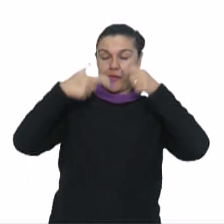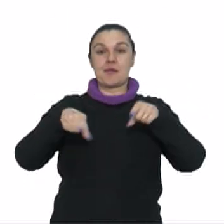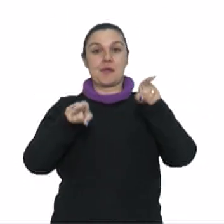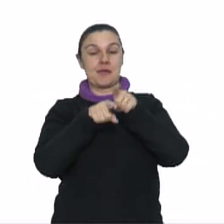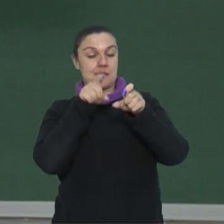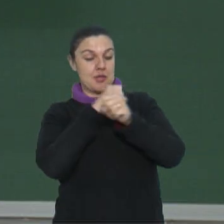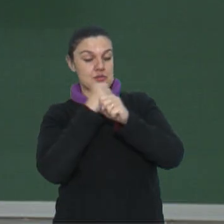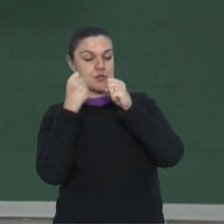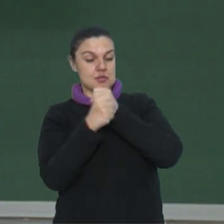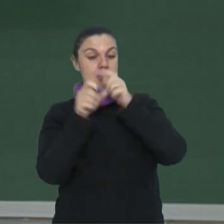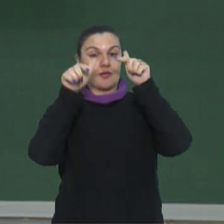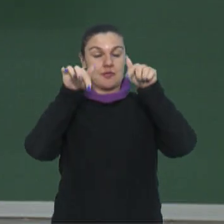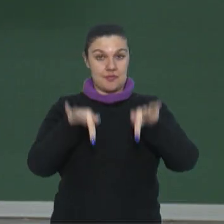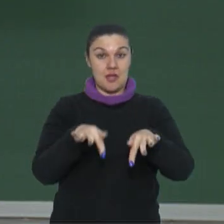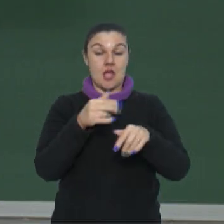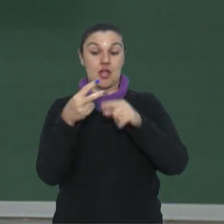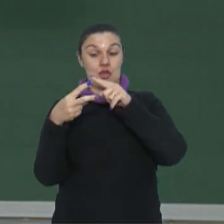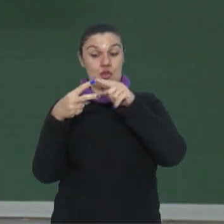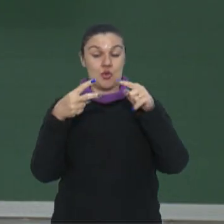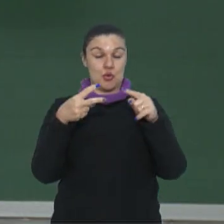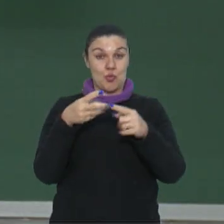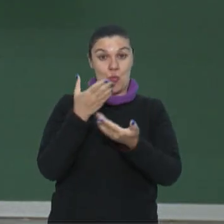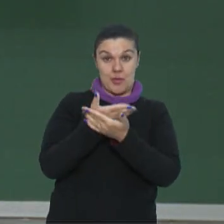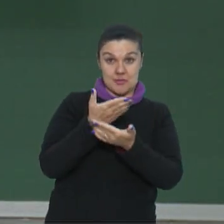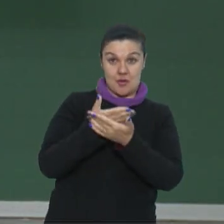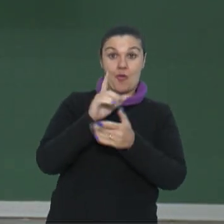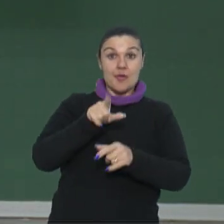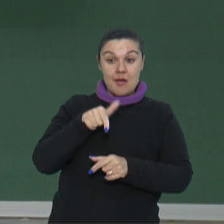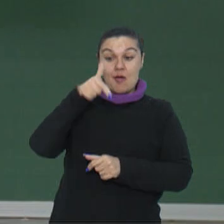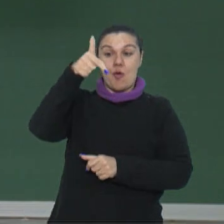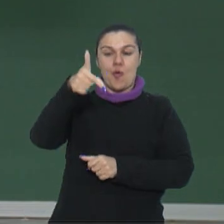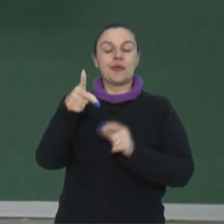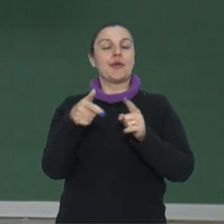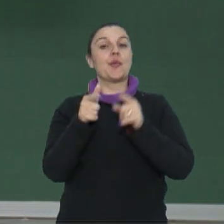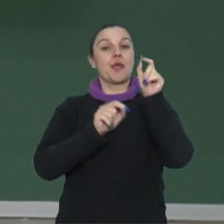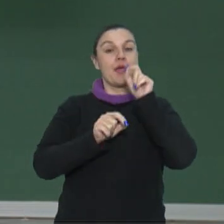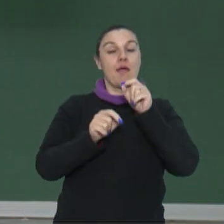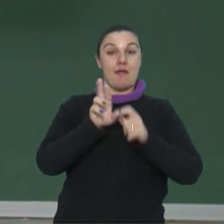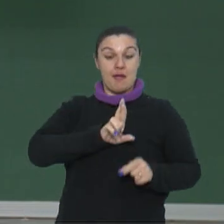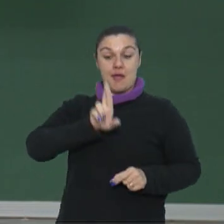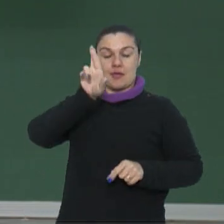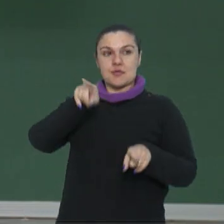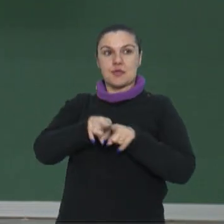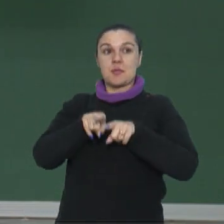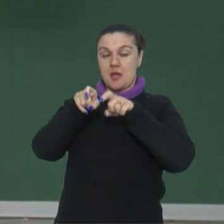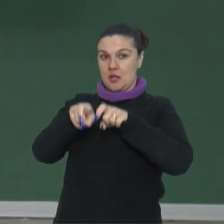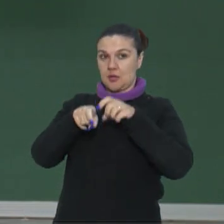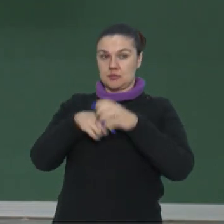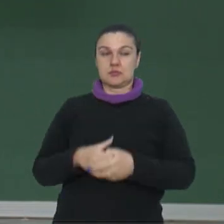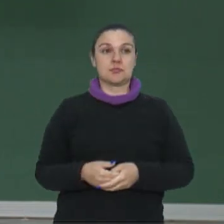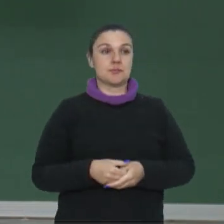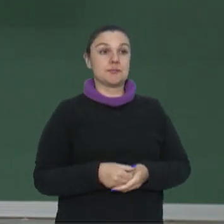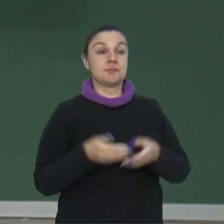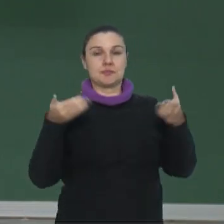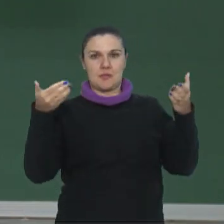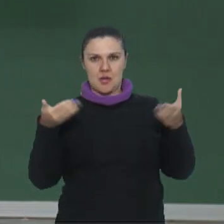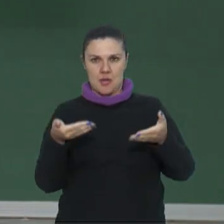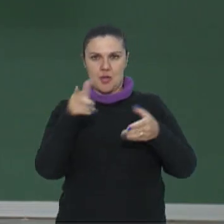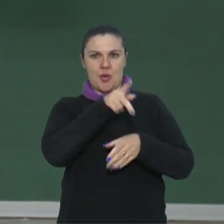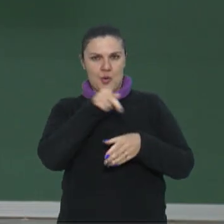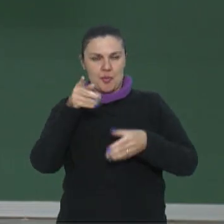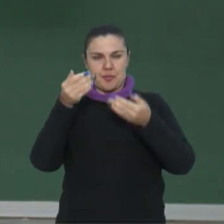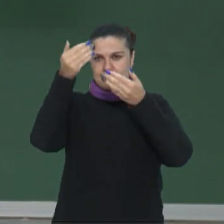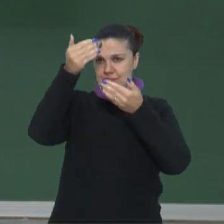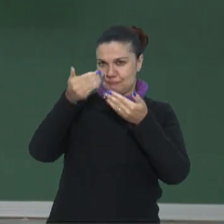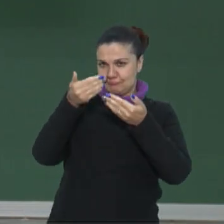duas aulas, não percam, próxima aula, religião também e agricultura. Vamos lá, apresentando para vocês aqui, o professor Roberto trouxe para